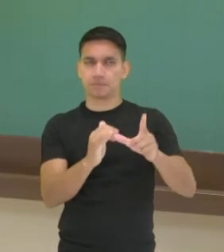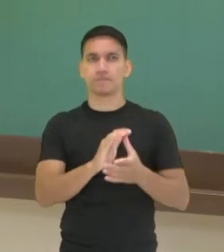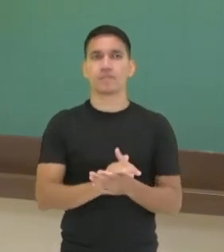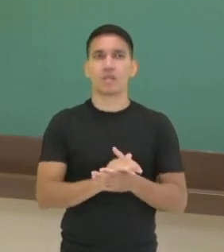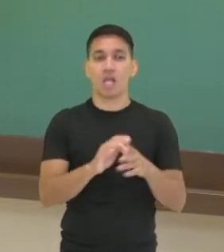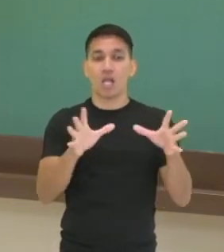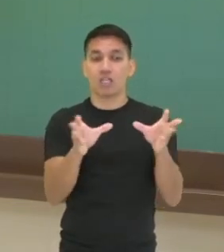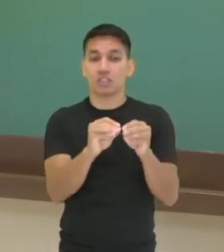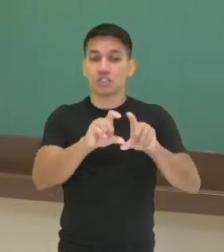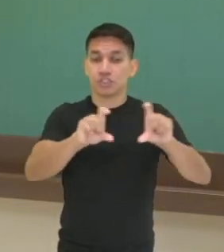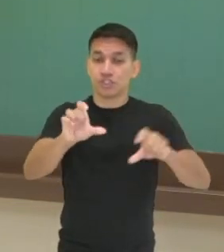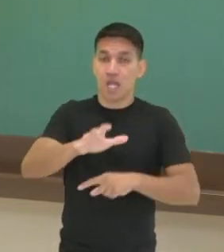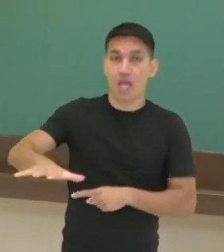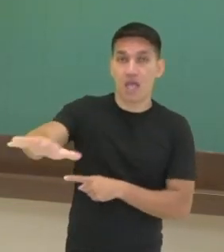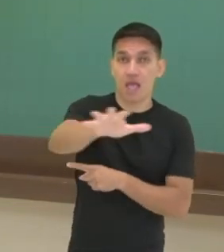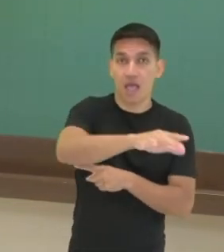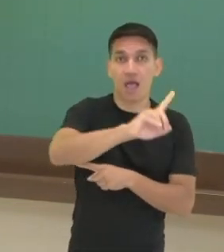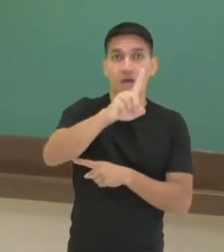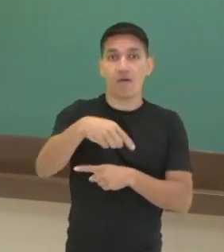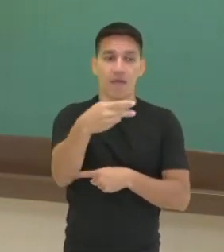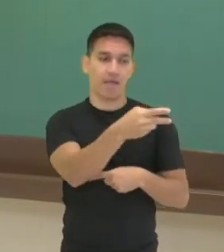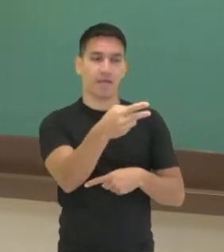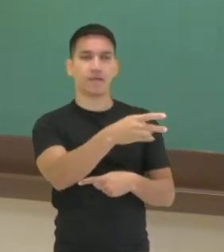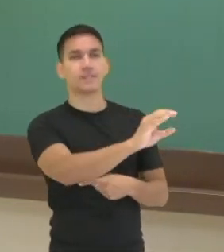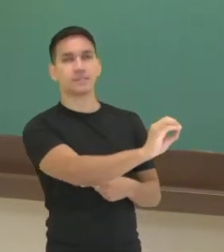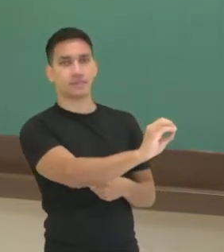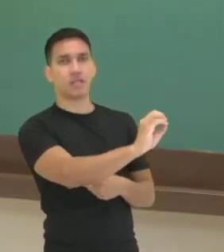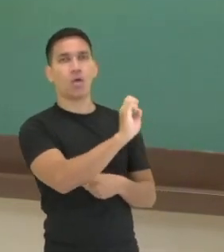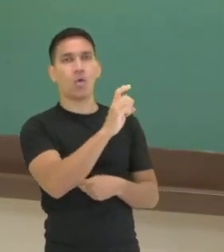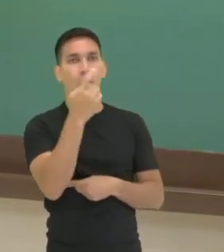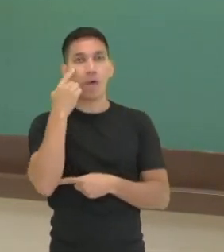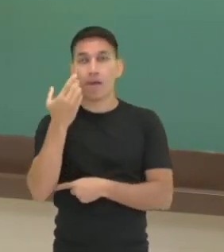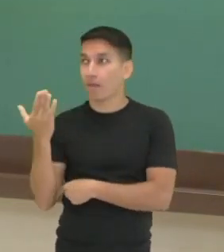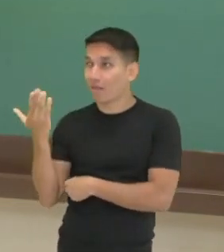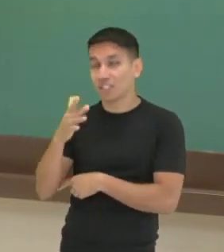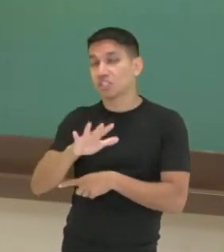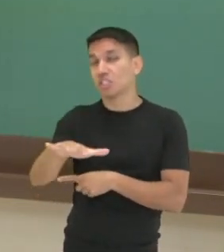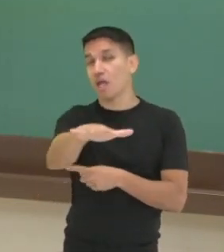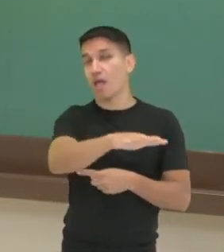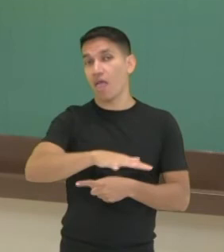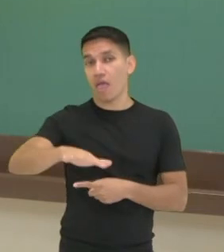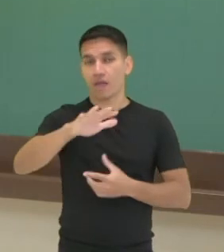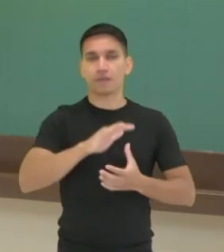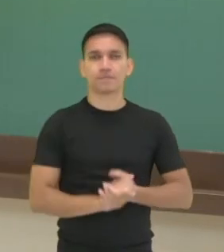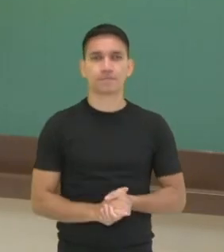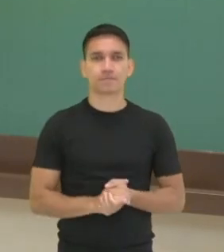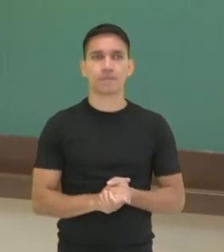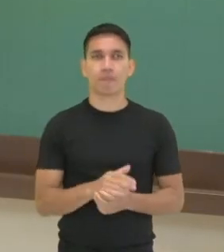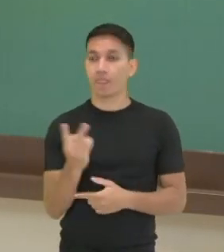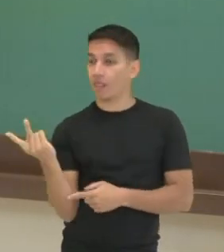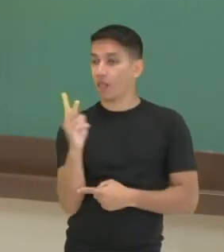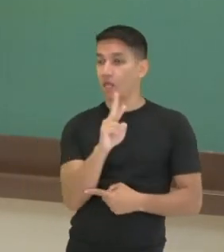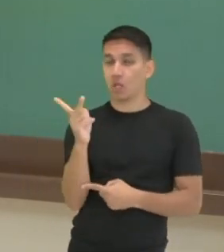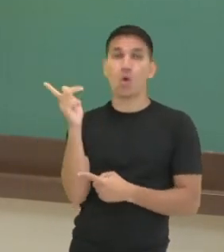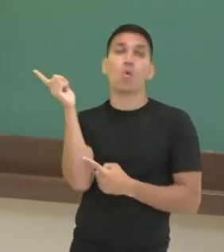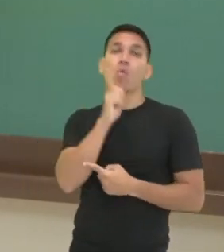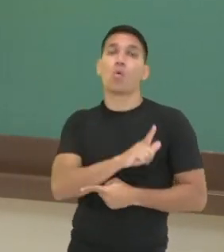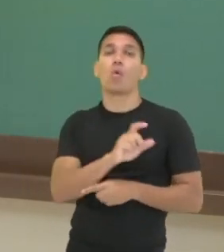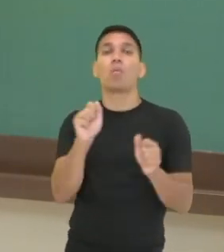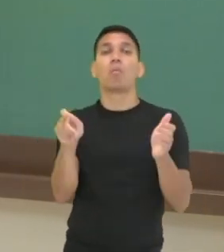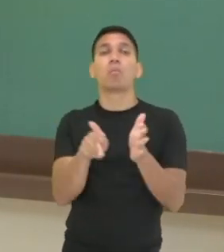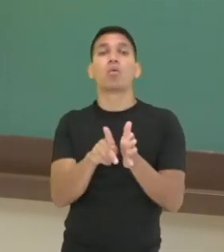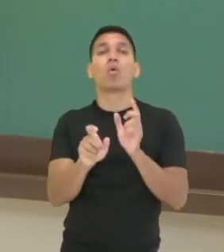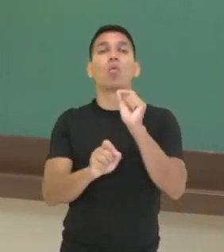iguala a 0. Igualando a 0, nós temos a equação geral. Essas duas aqui, nós podemos obter